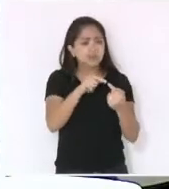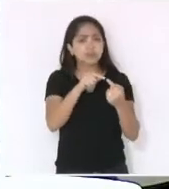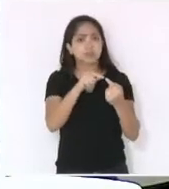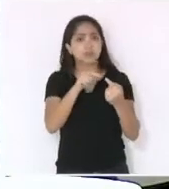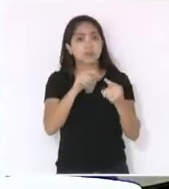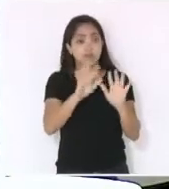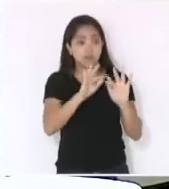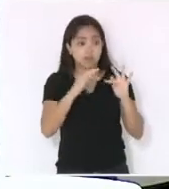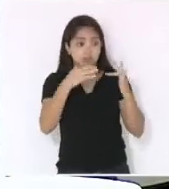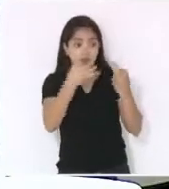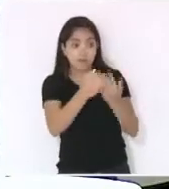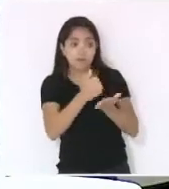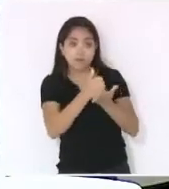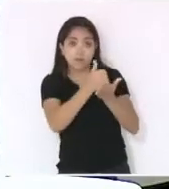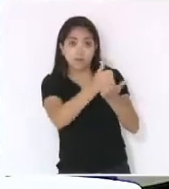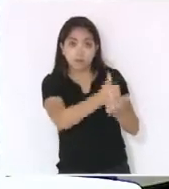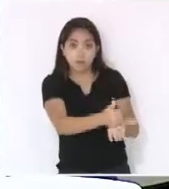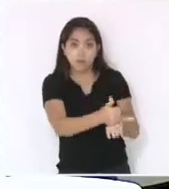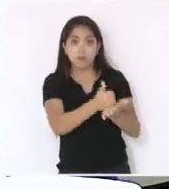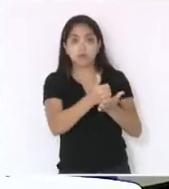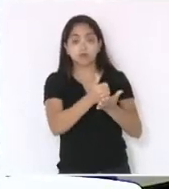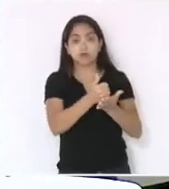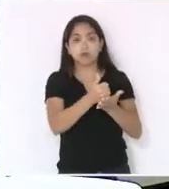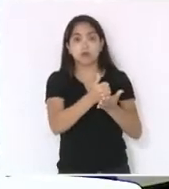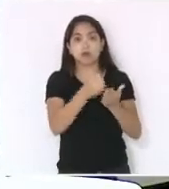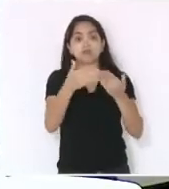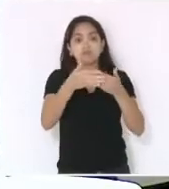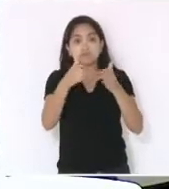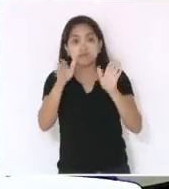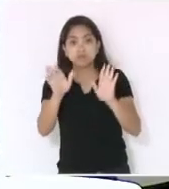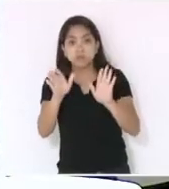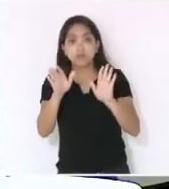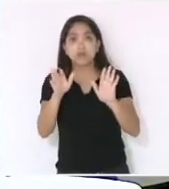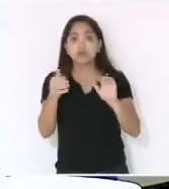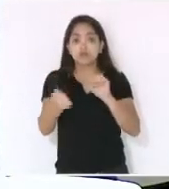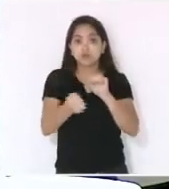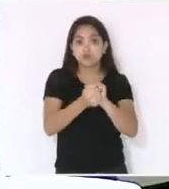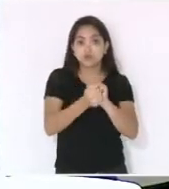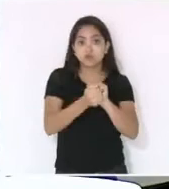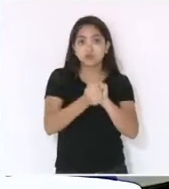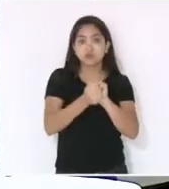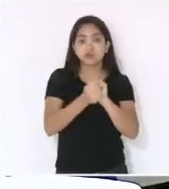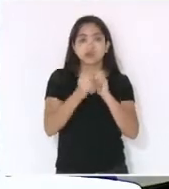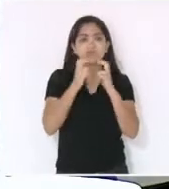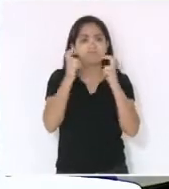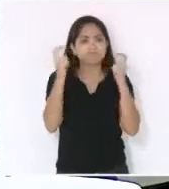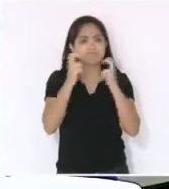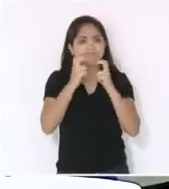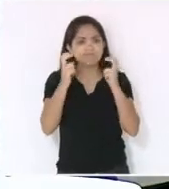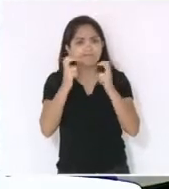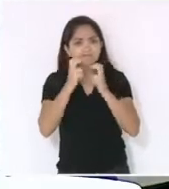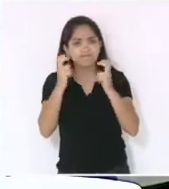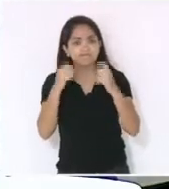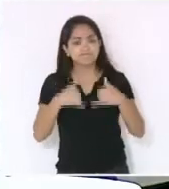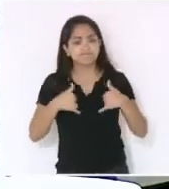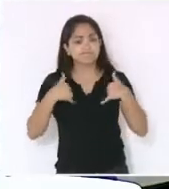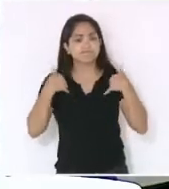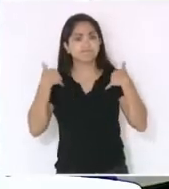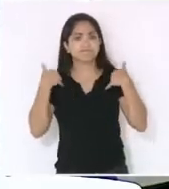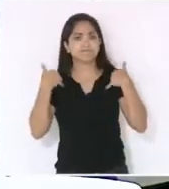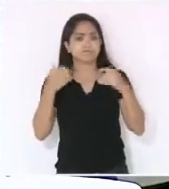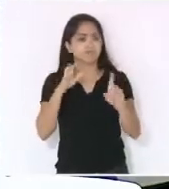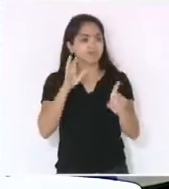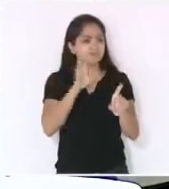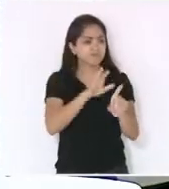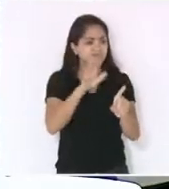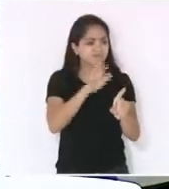famílias LGBTs do armário para que juntos possamos gritar mais forte que o bullying escolar, a opressão,